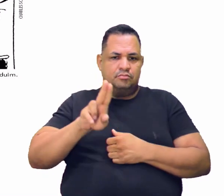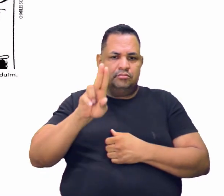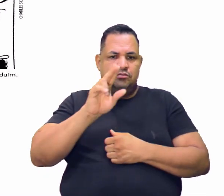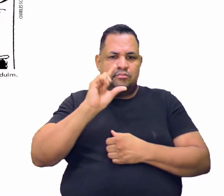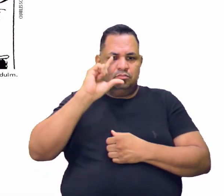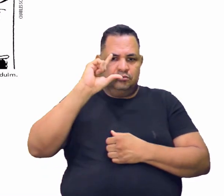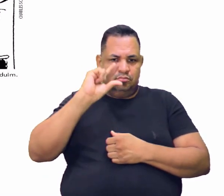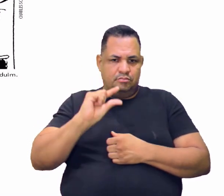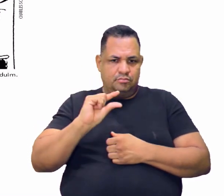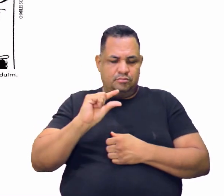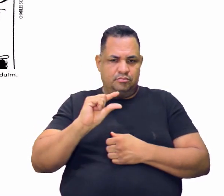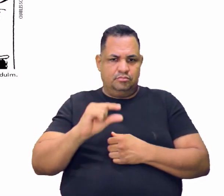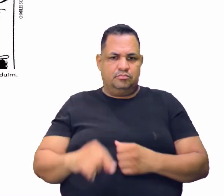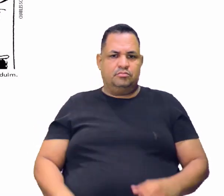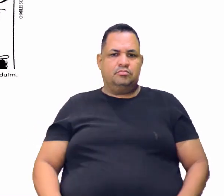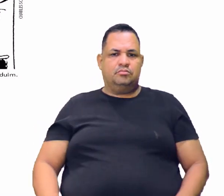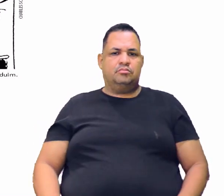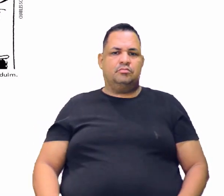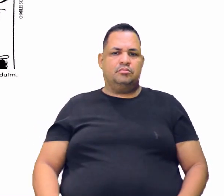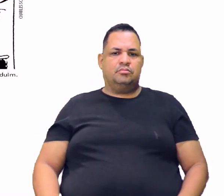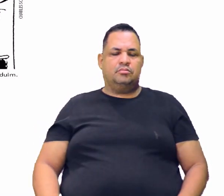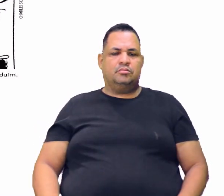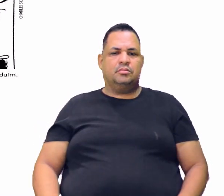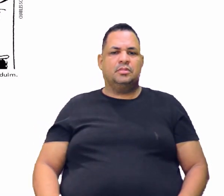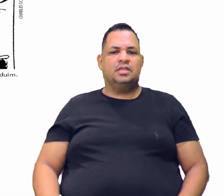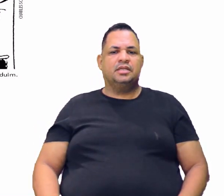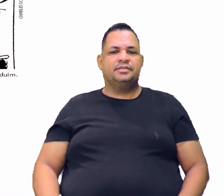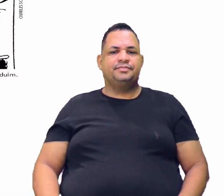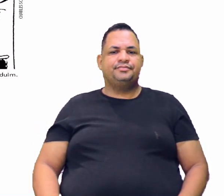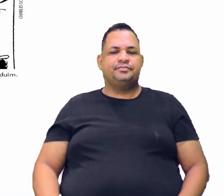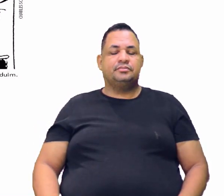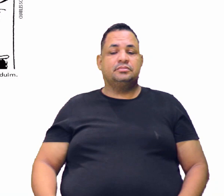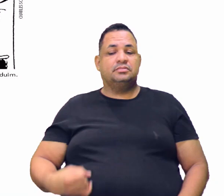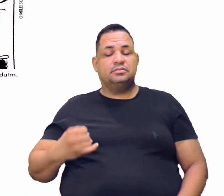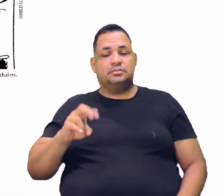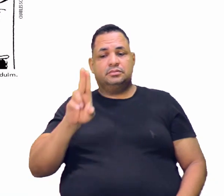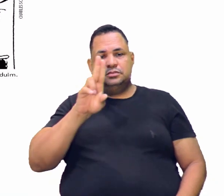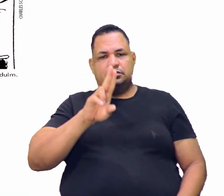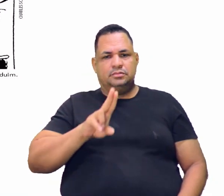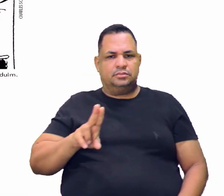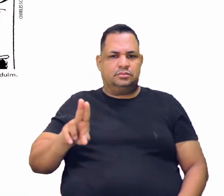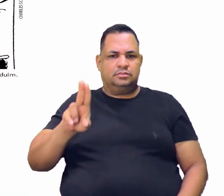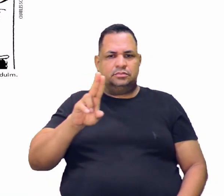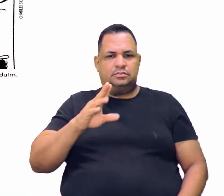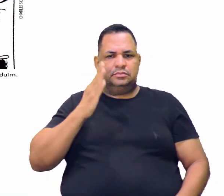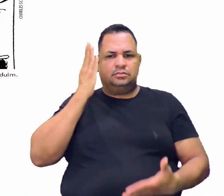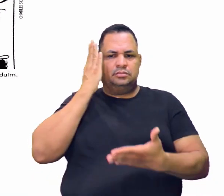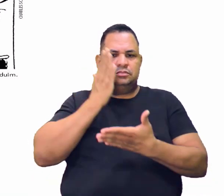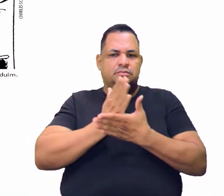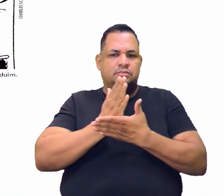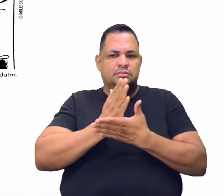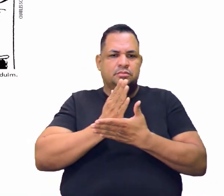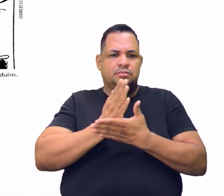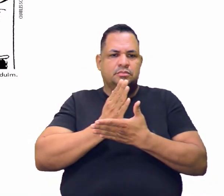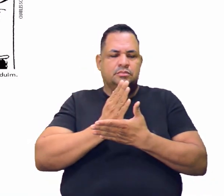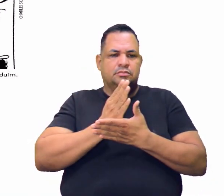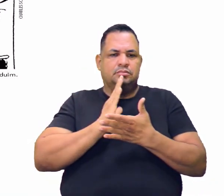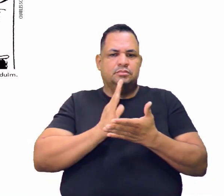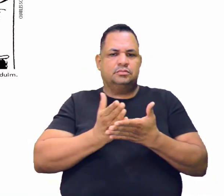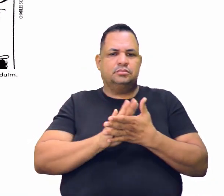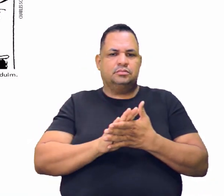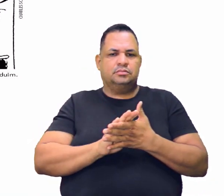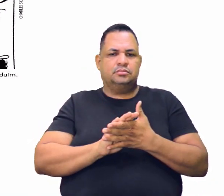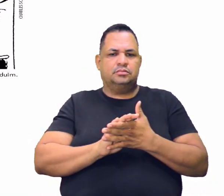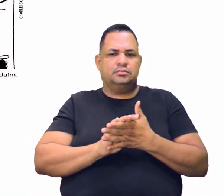um pouco, já sabe que é advérbio. Se você usar metade, já sabe